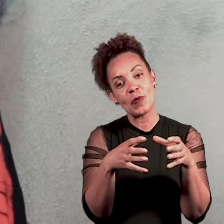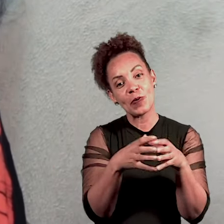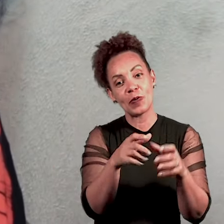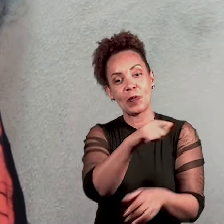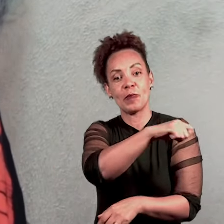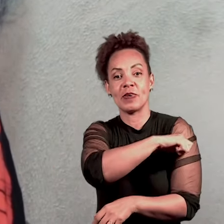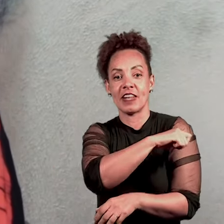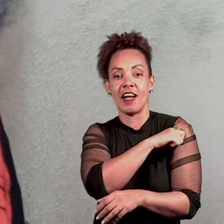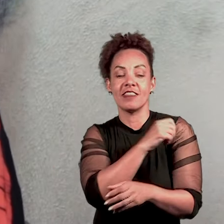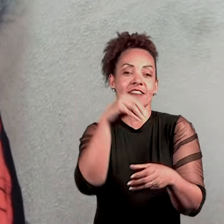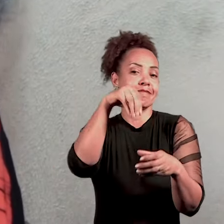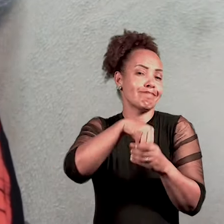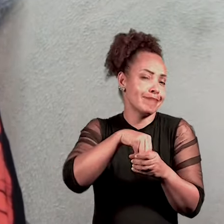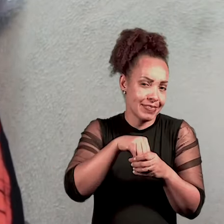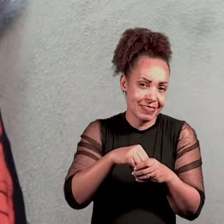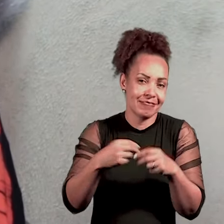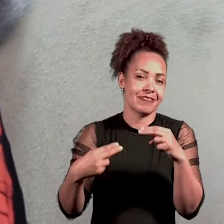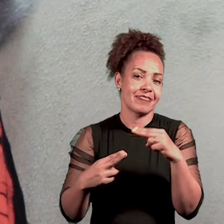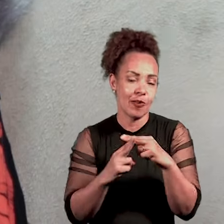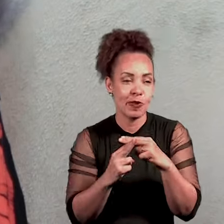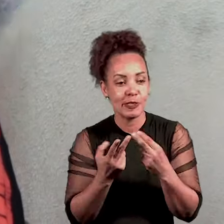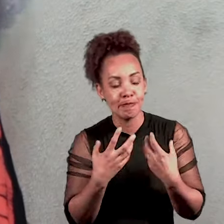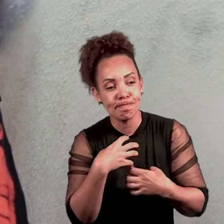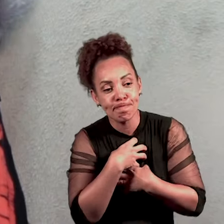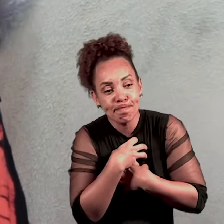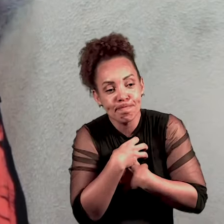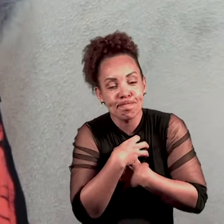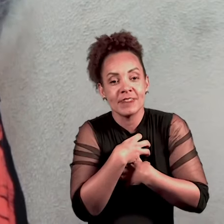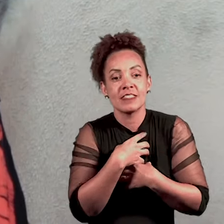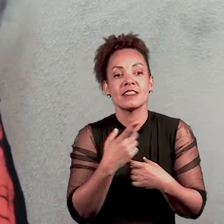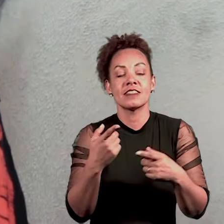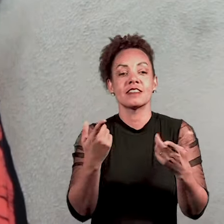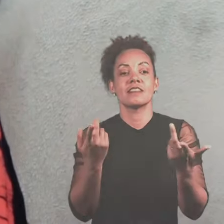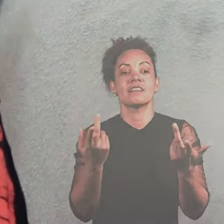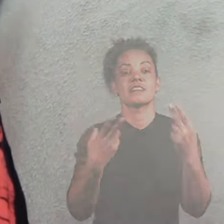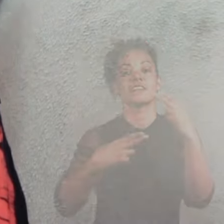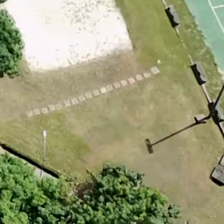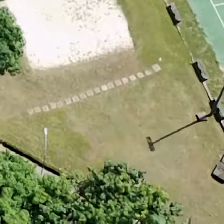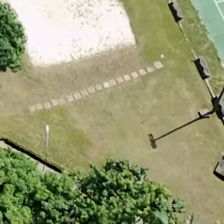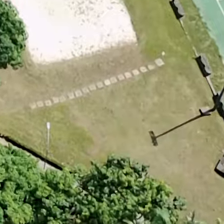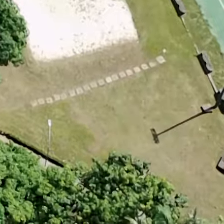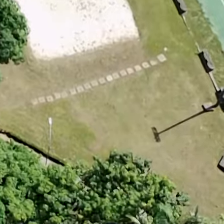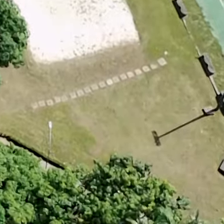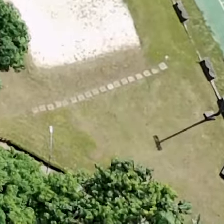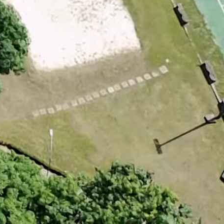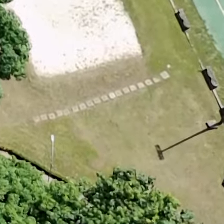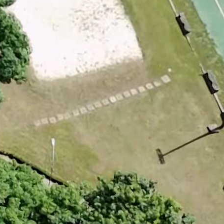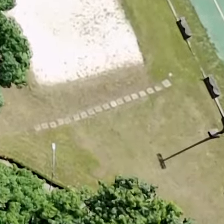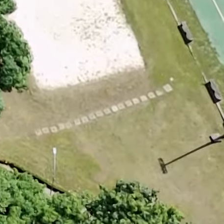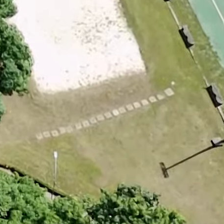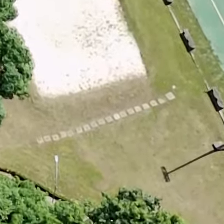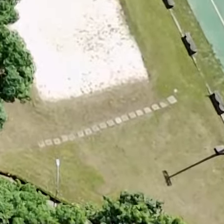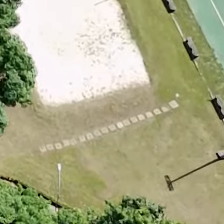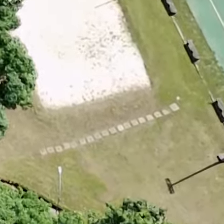que vocês lutam por isso e eu gostaria também de ainda estar lá.